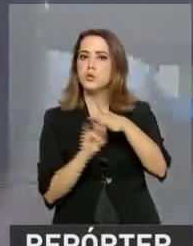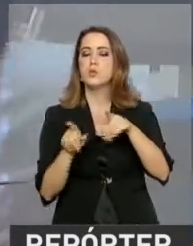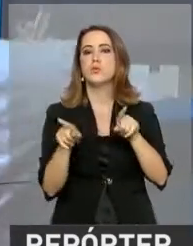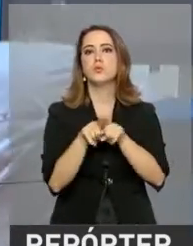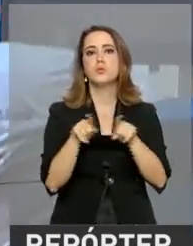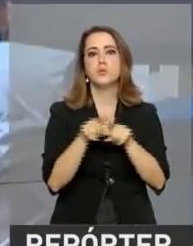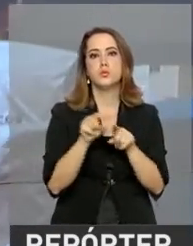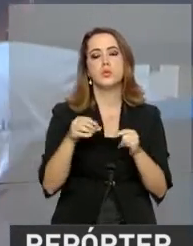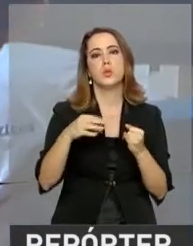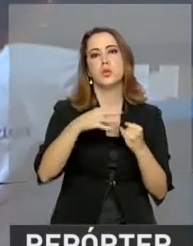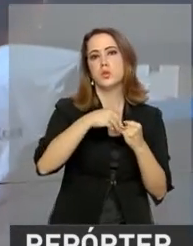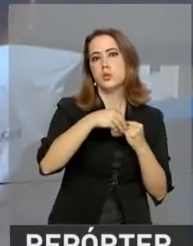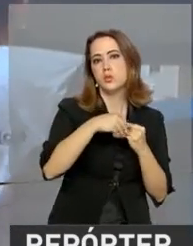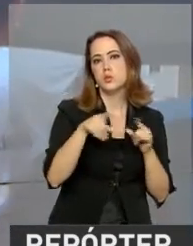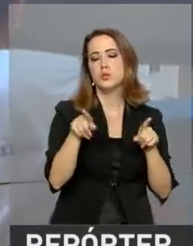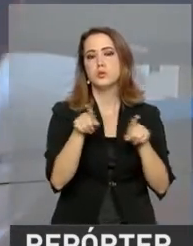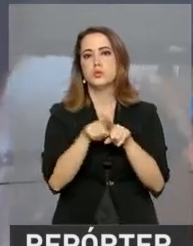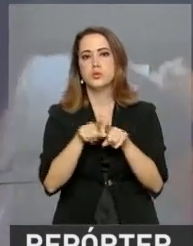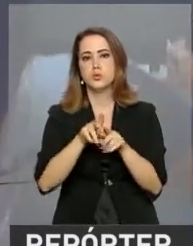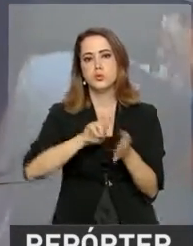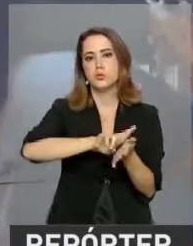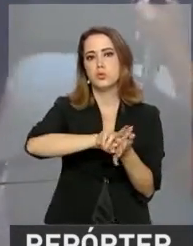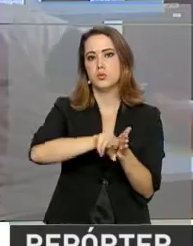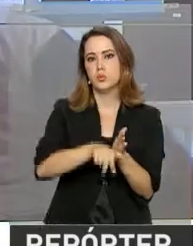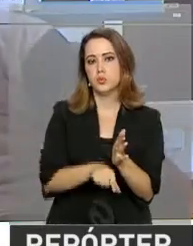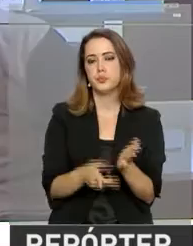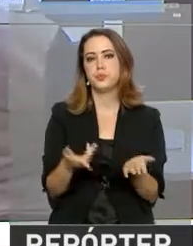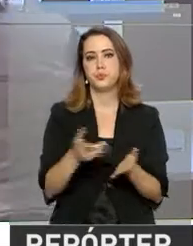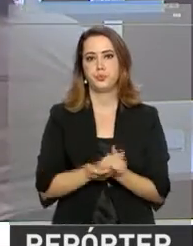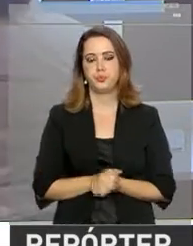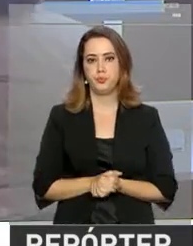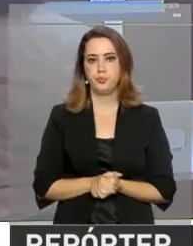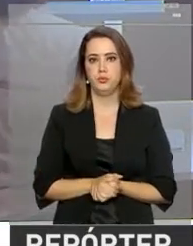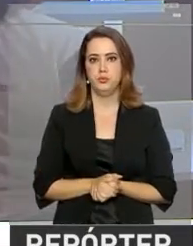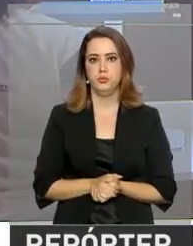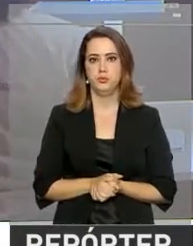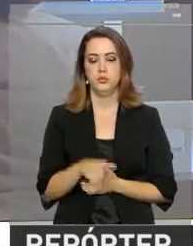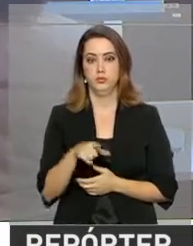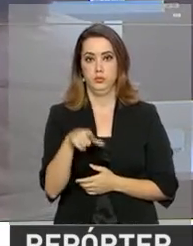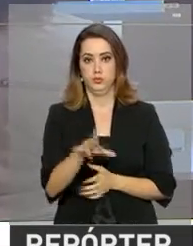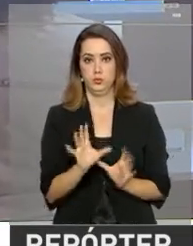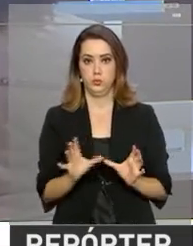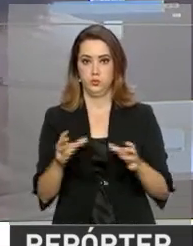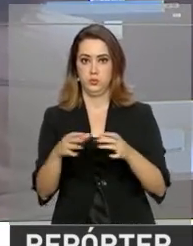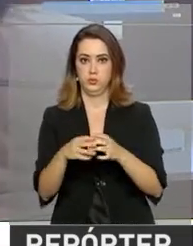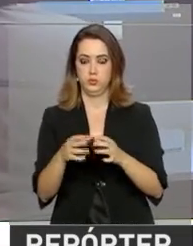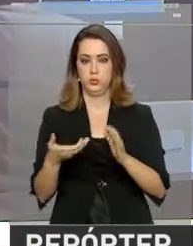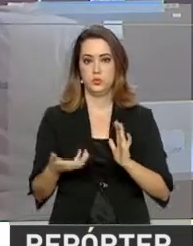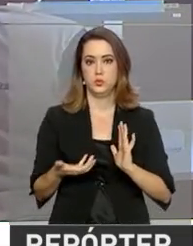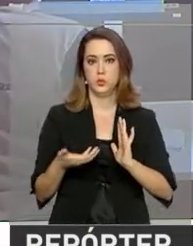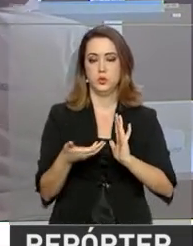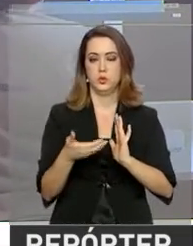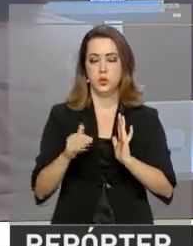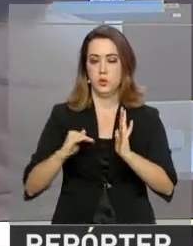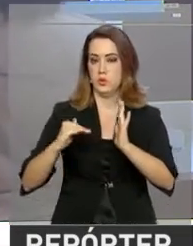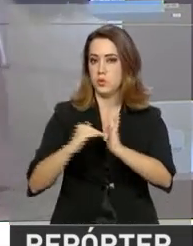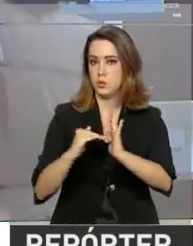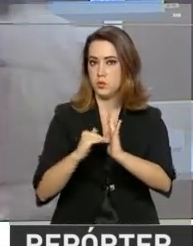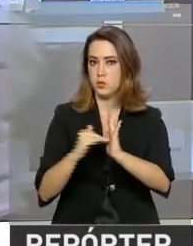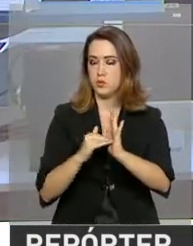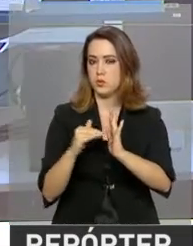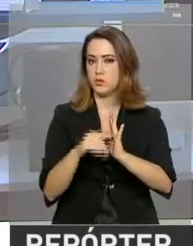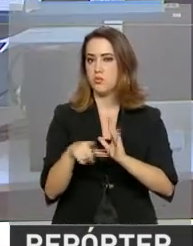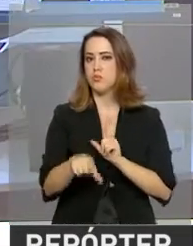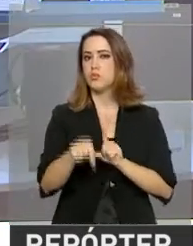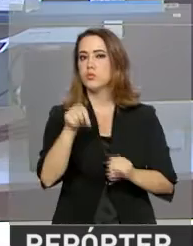estaduais e municipais de ensino em sessão do plenário senadores decidem se a presidente afastado a dilma